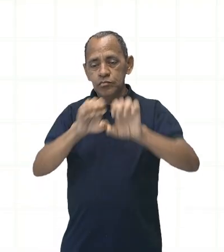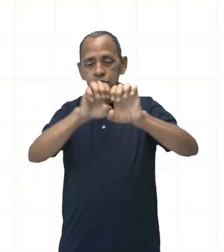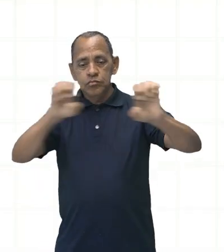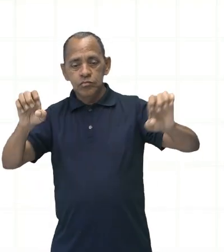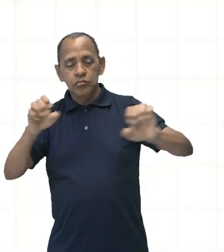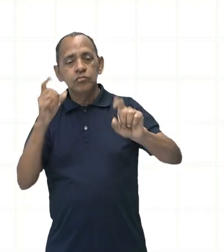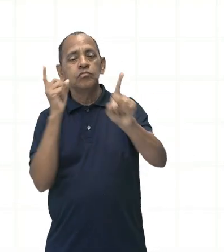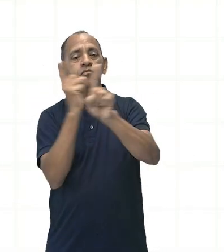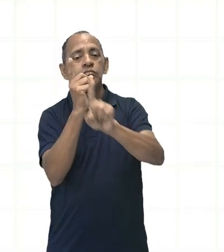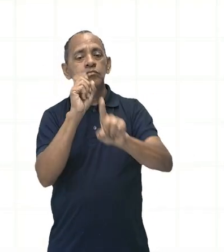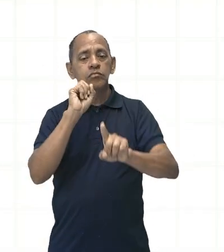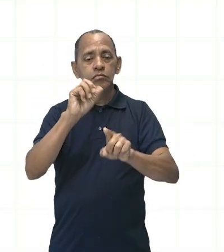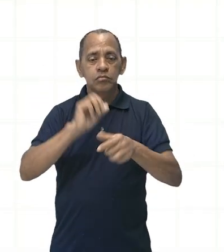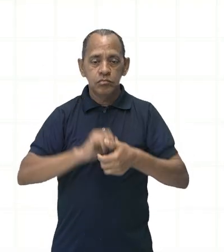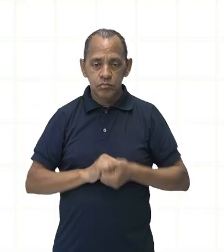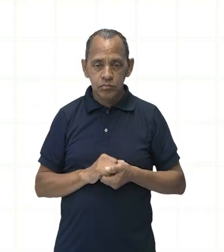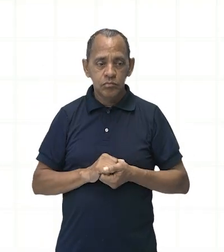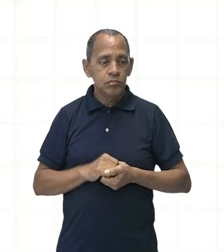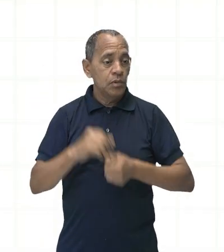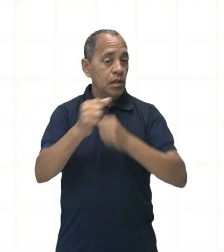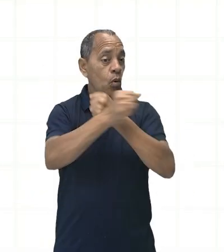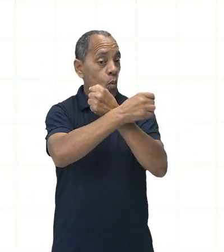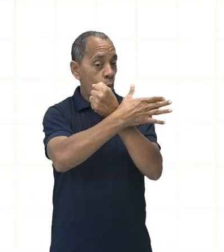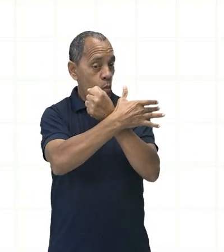nós identificamos o